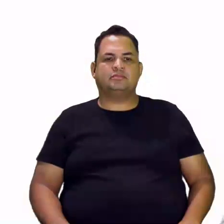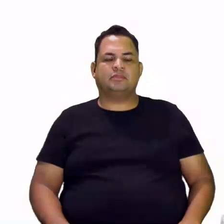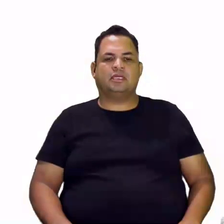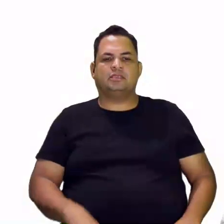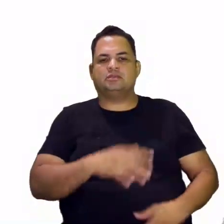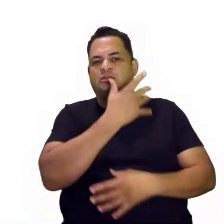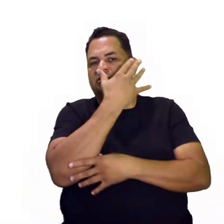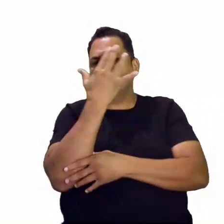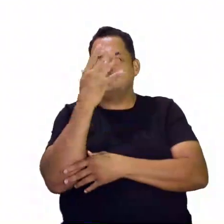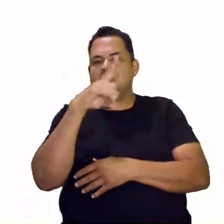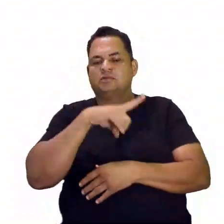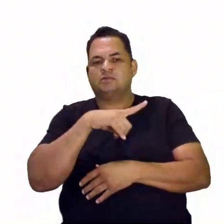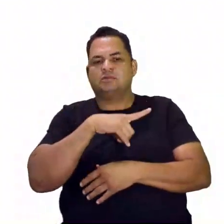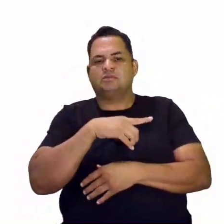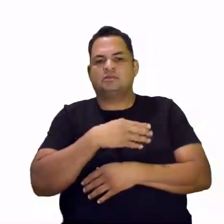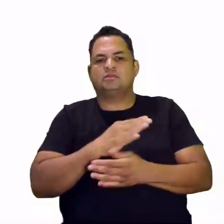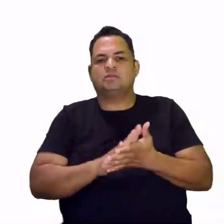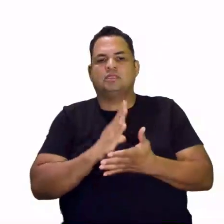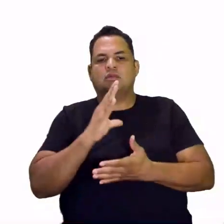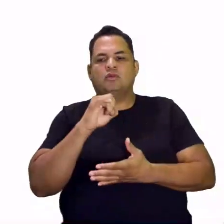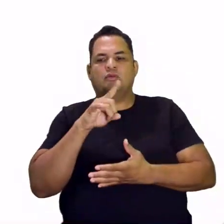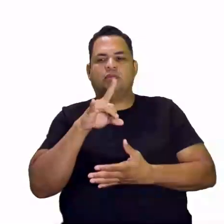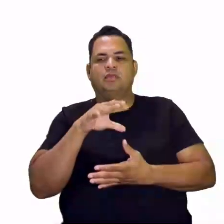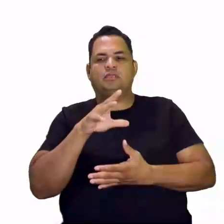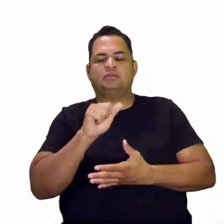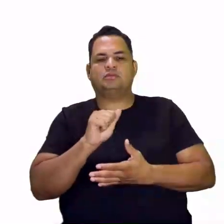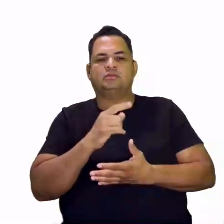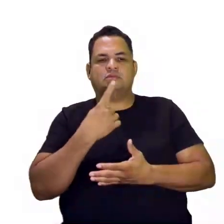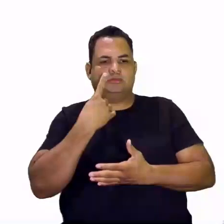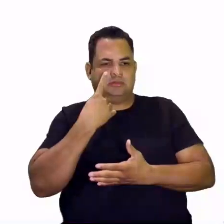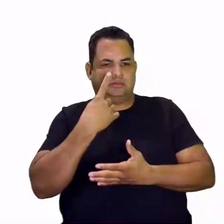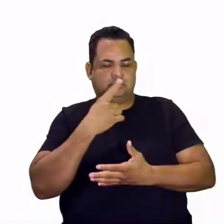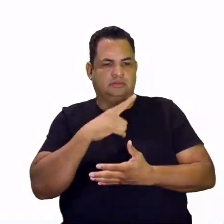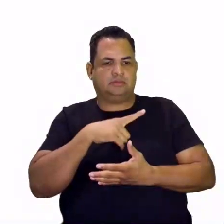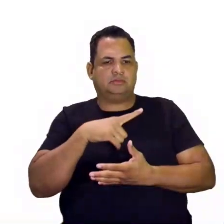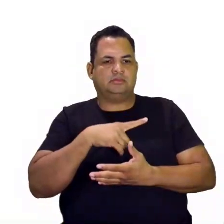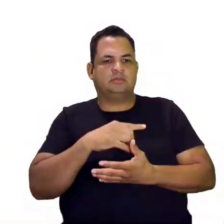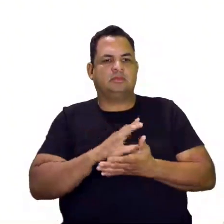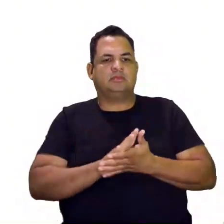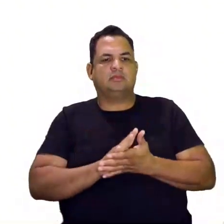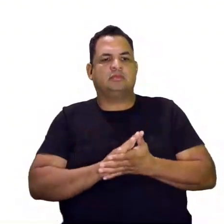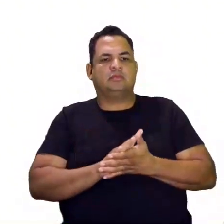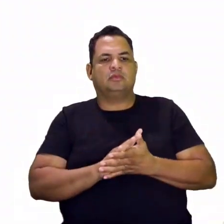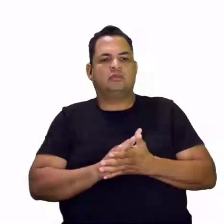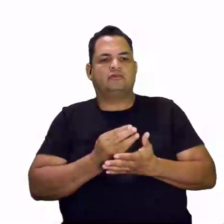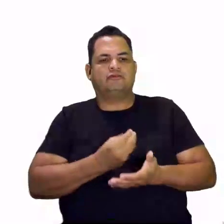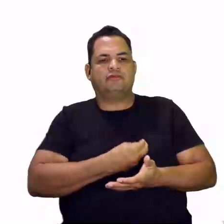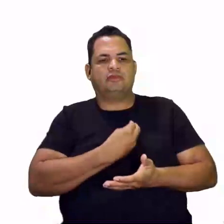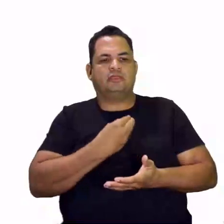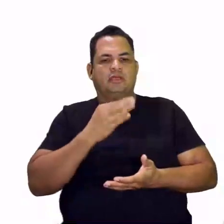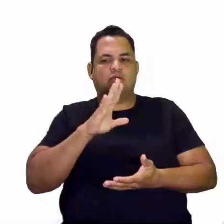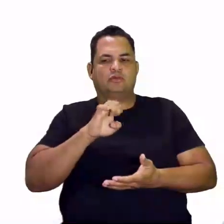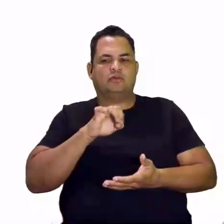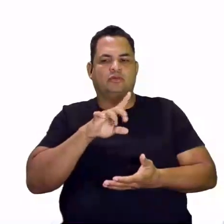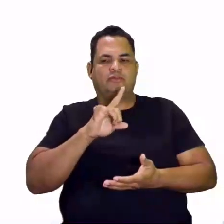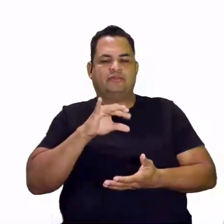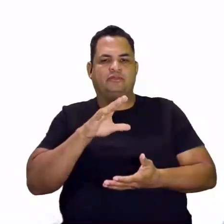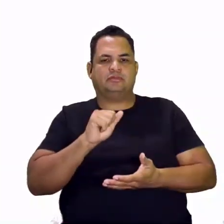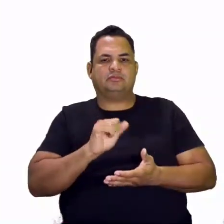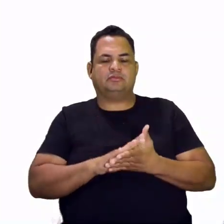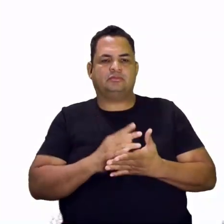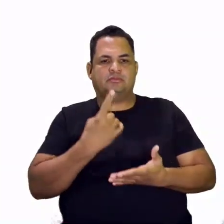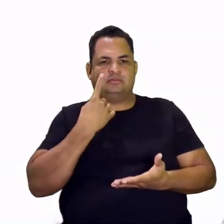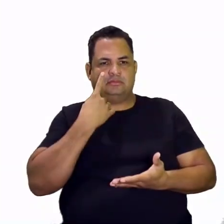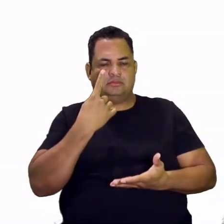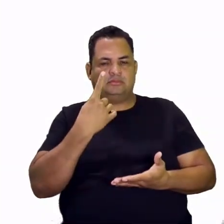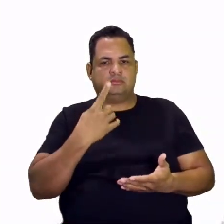você vai ter a presença sim dos cloroplastos. Então você vai ter organismos autotróficos, tá bom? Vamos dar uma